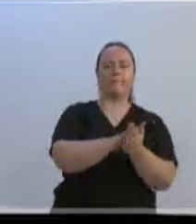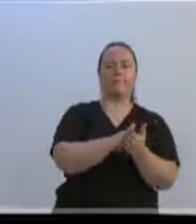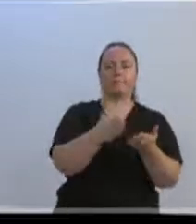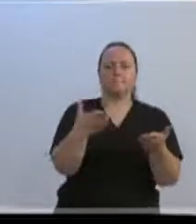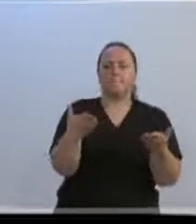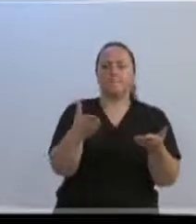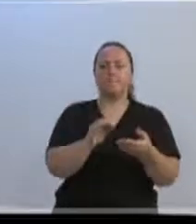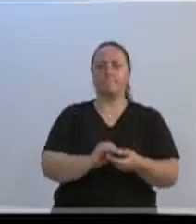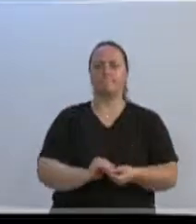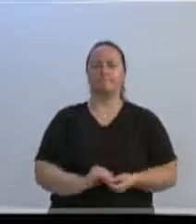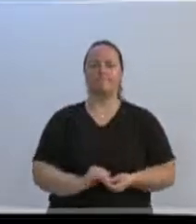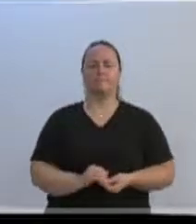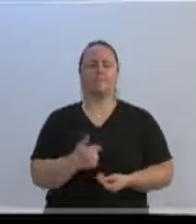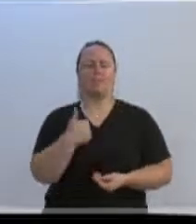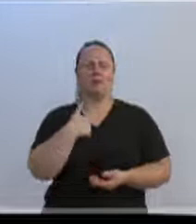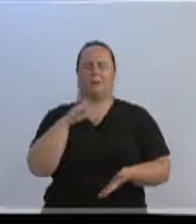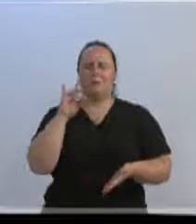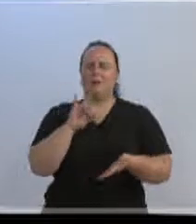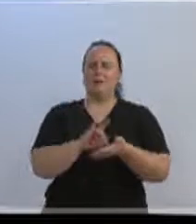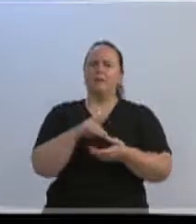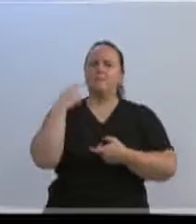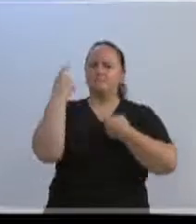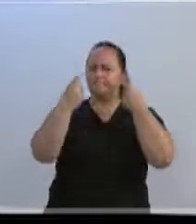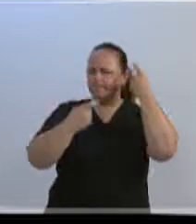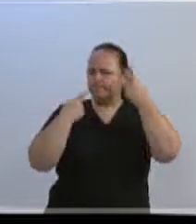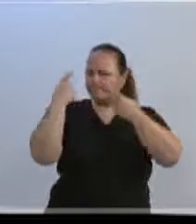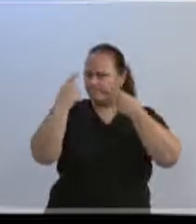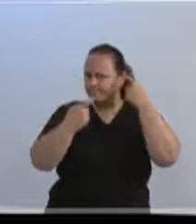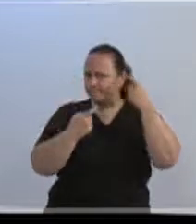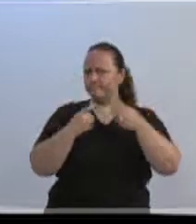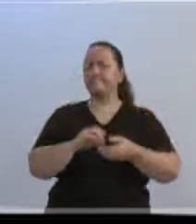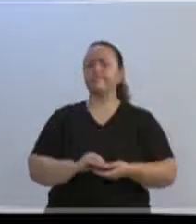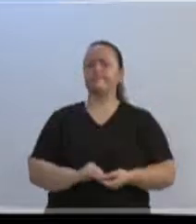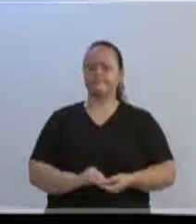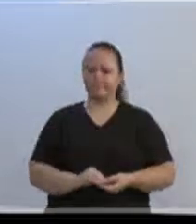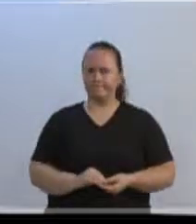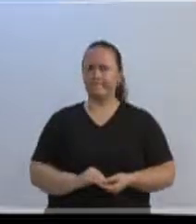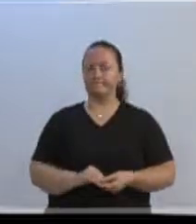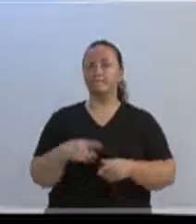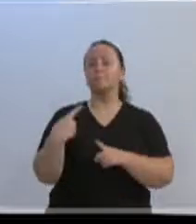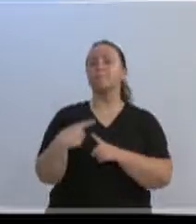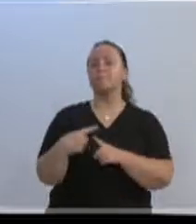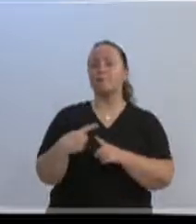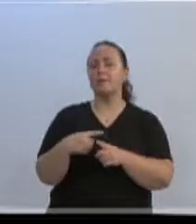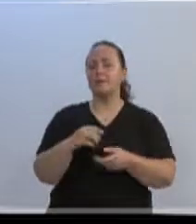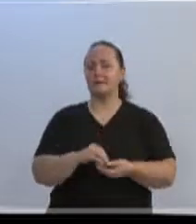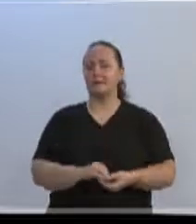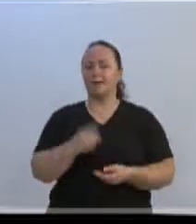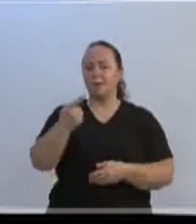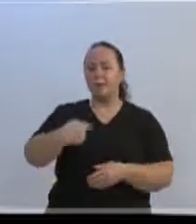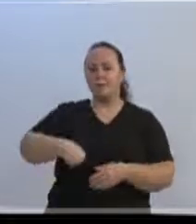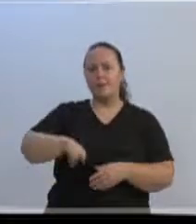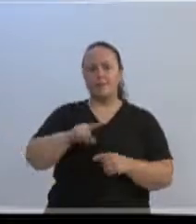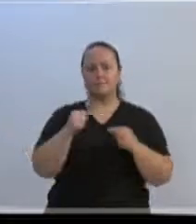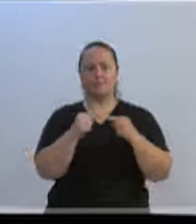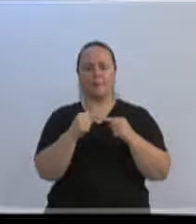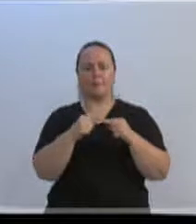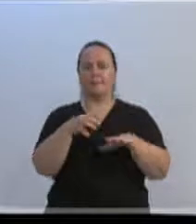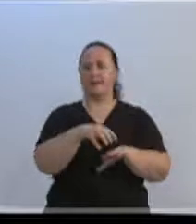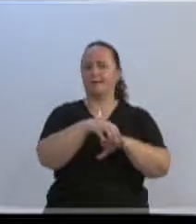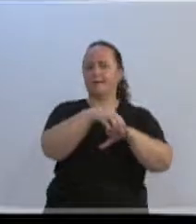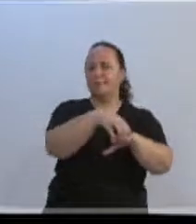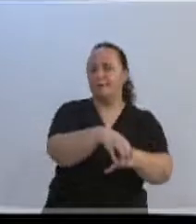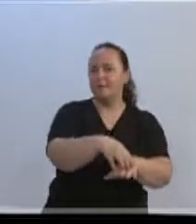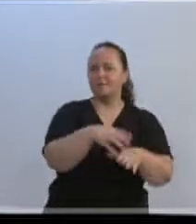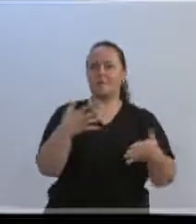eu me preocupei com isso até porque nós somos norte da cidade e turística uma cidade que recebemos